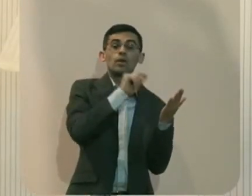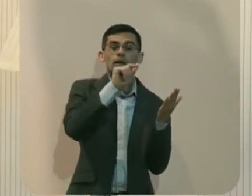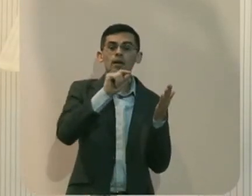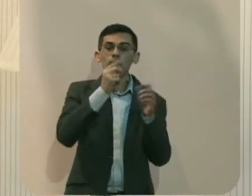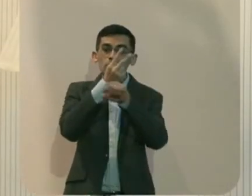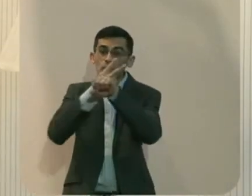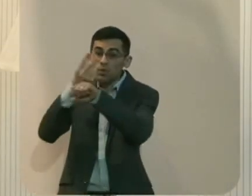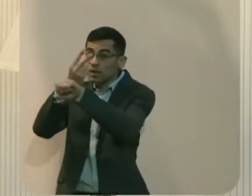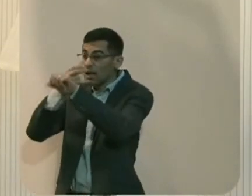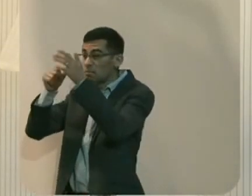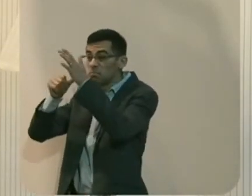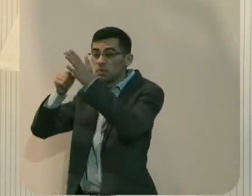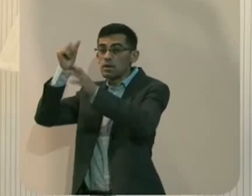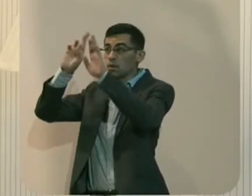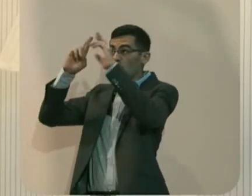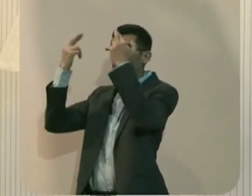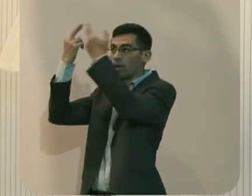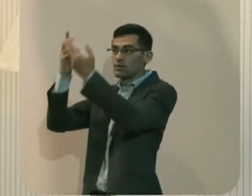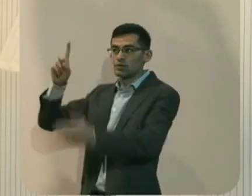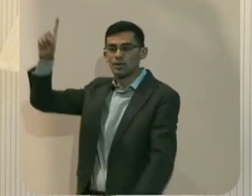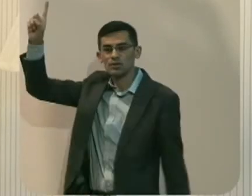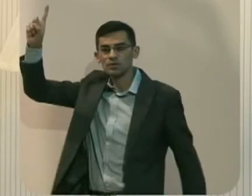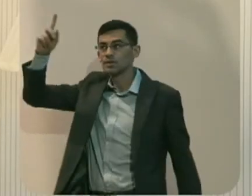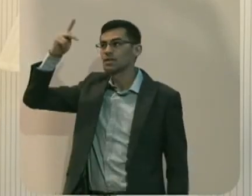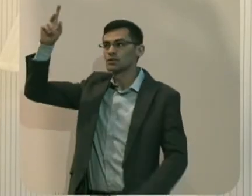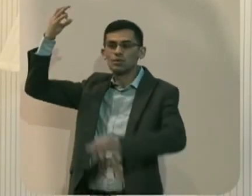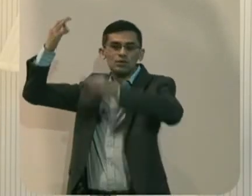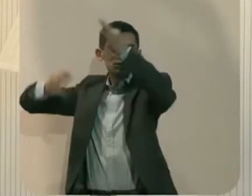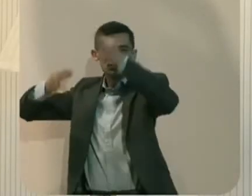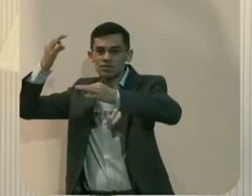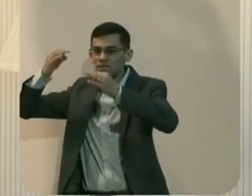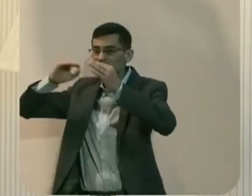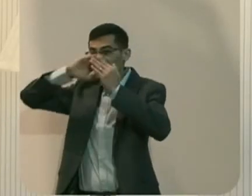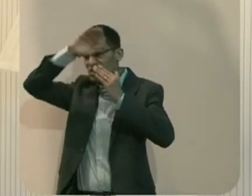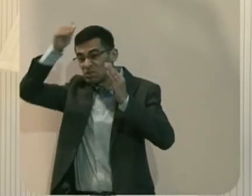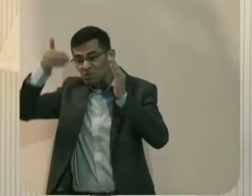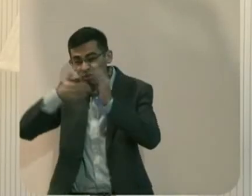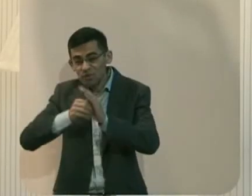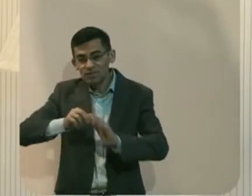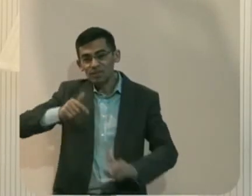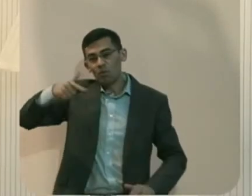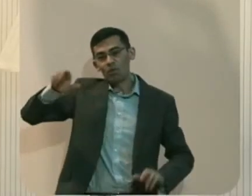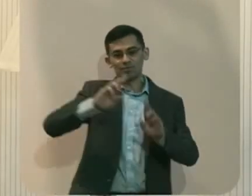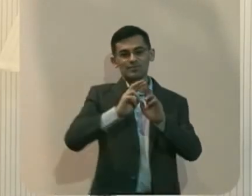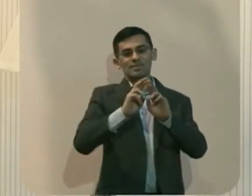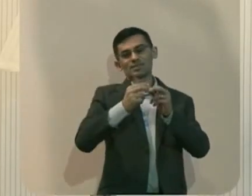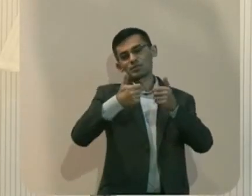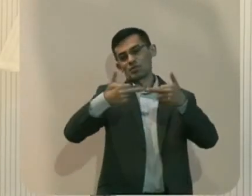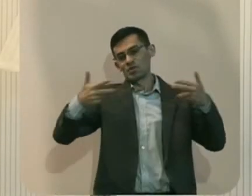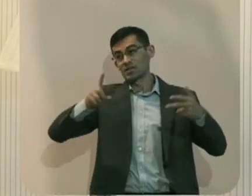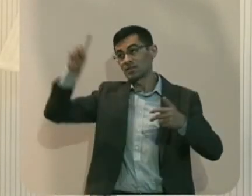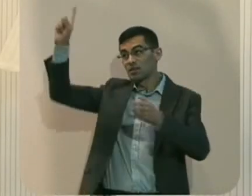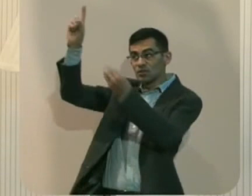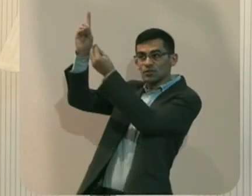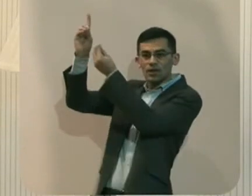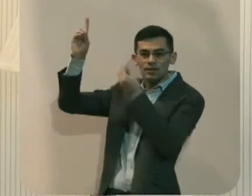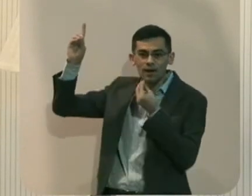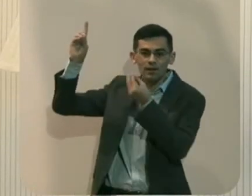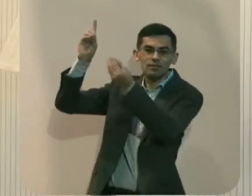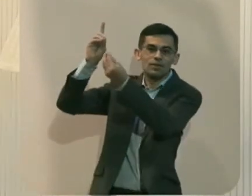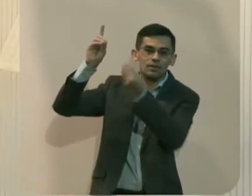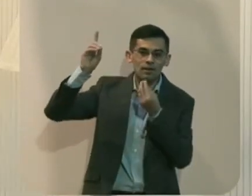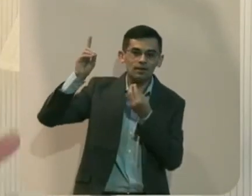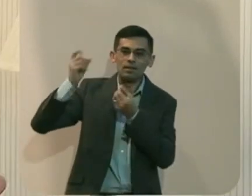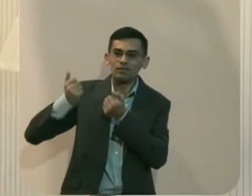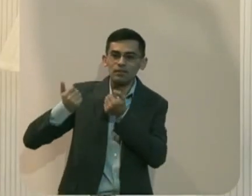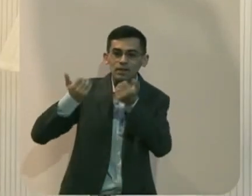sua justiça e todas as outras coisas vos serão acrescentadas. Por isso, o